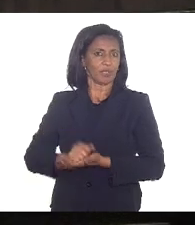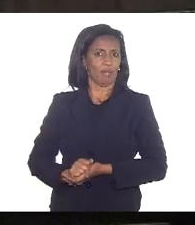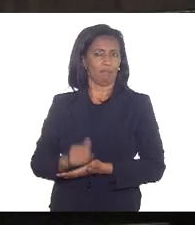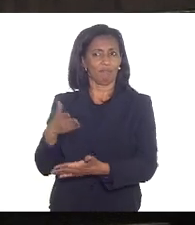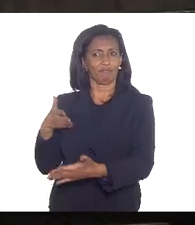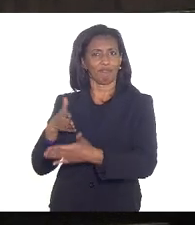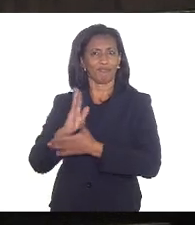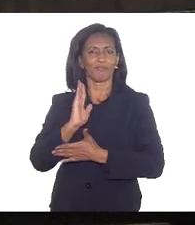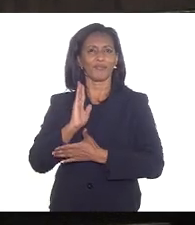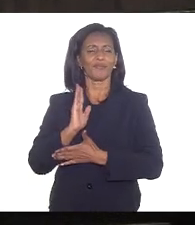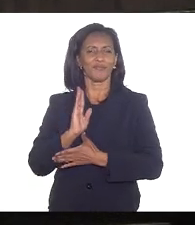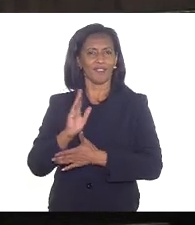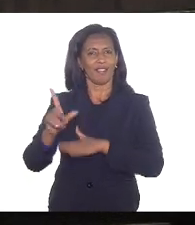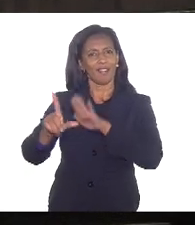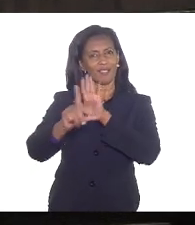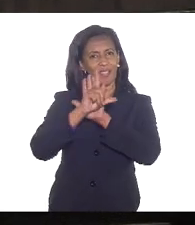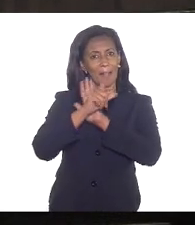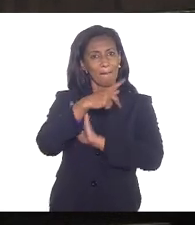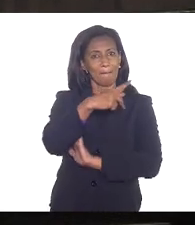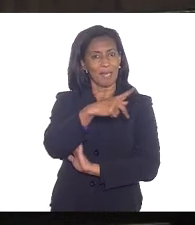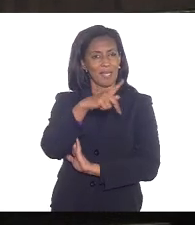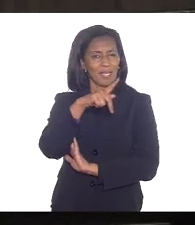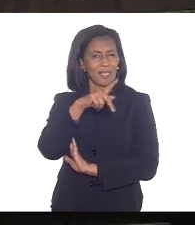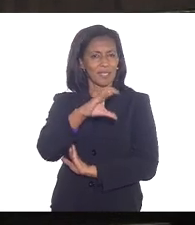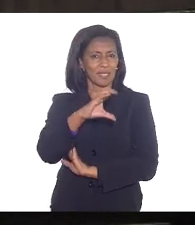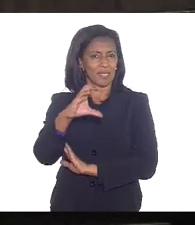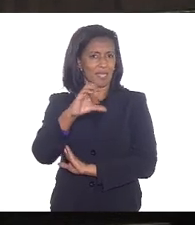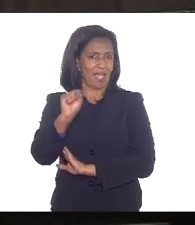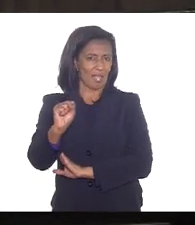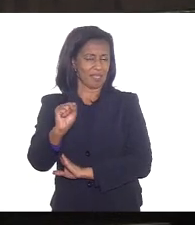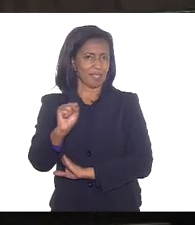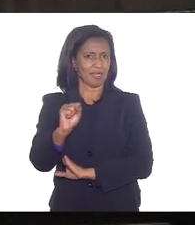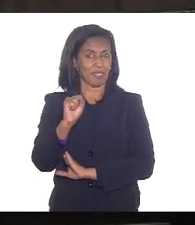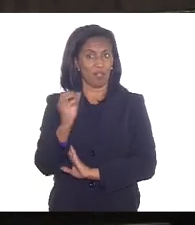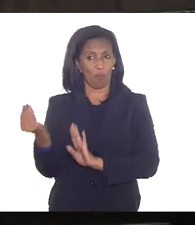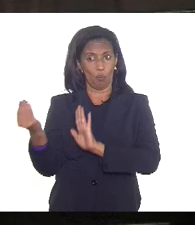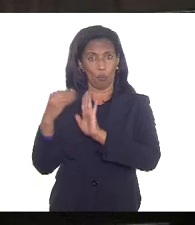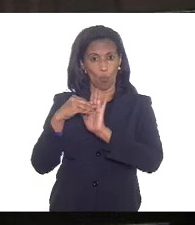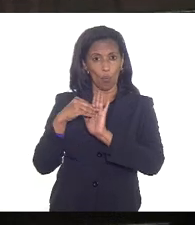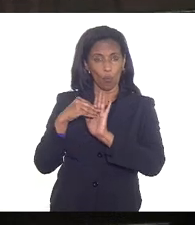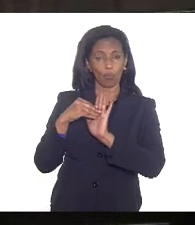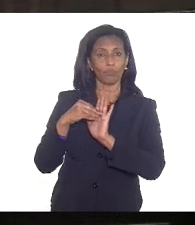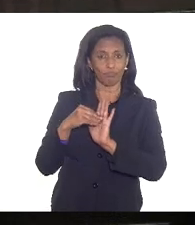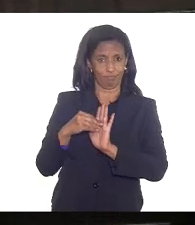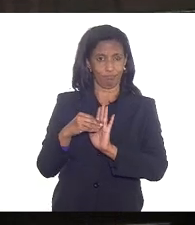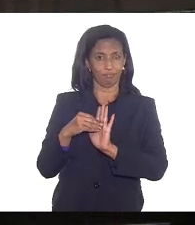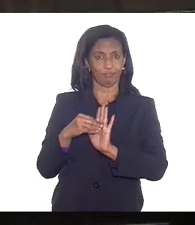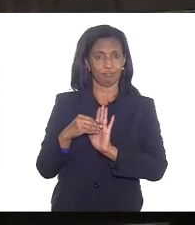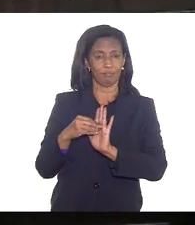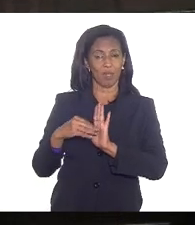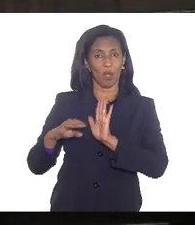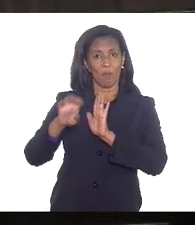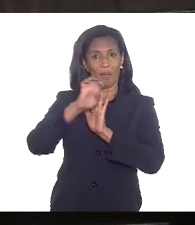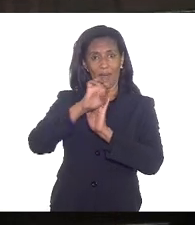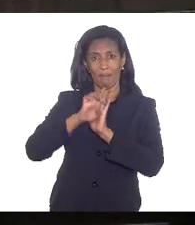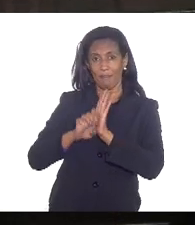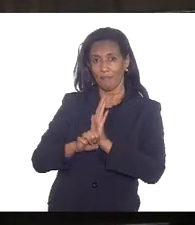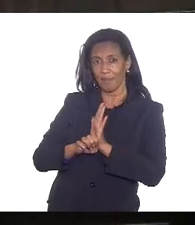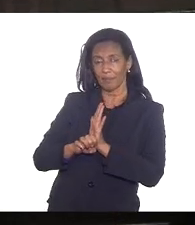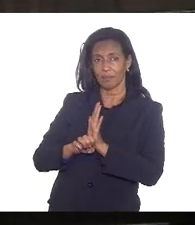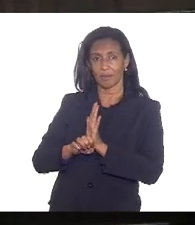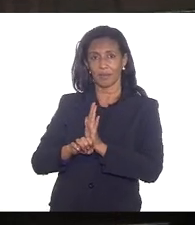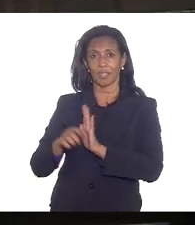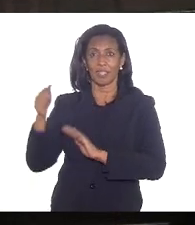aprovação da Lei do PCC foi colocado na lei uma lenda